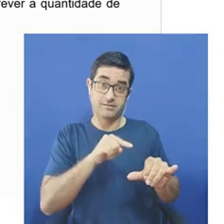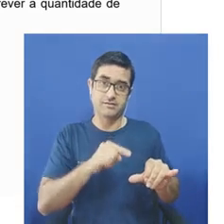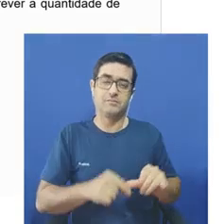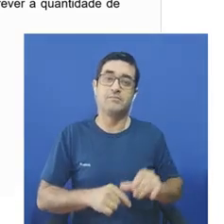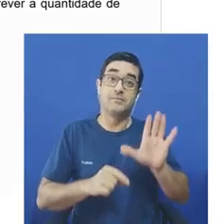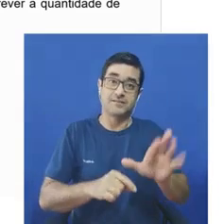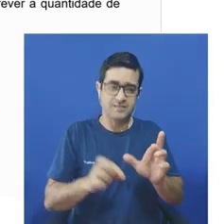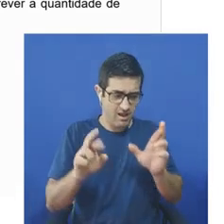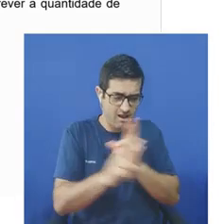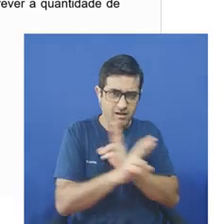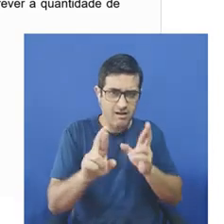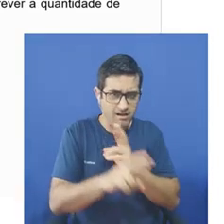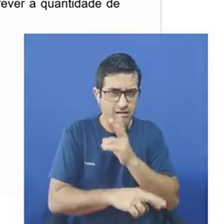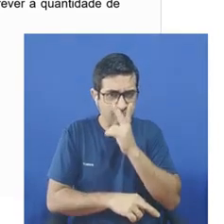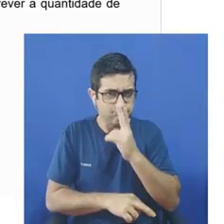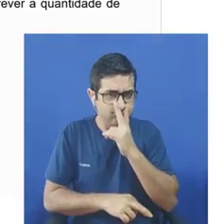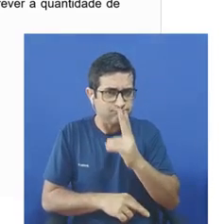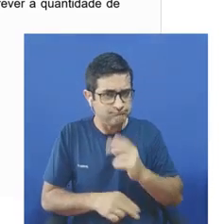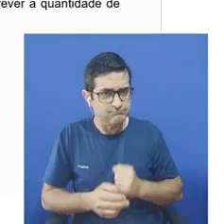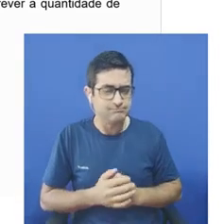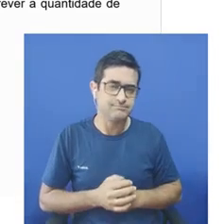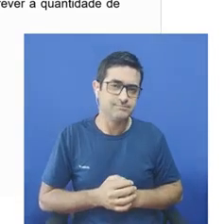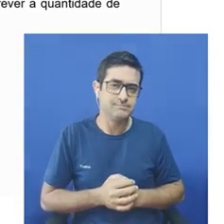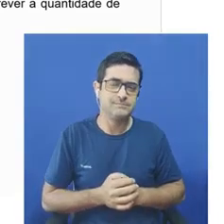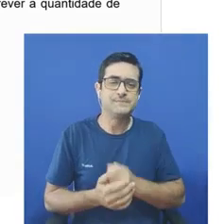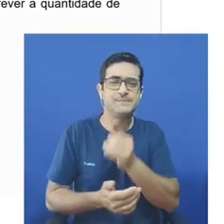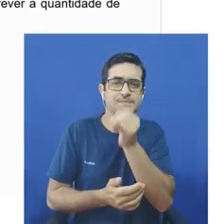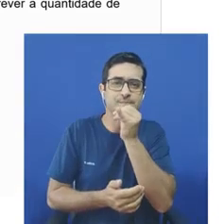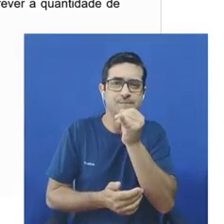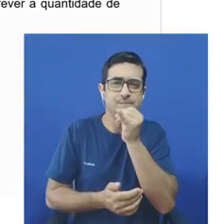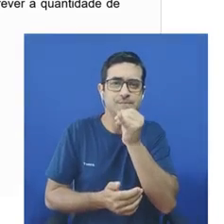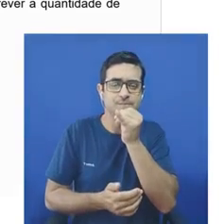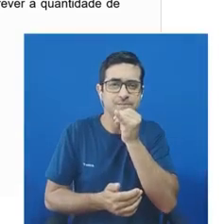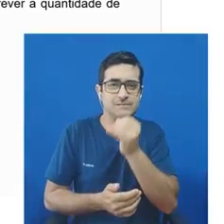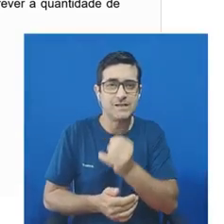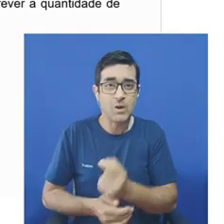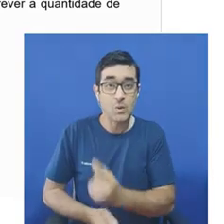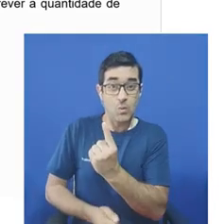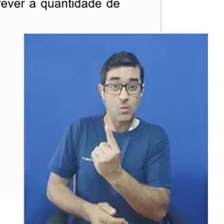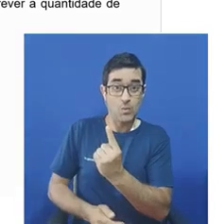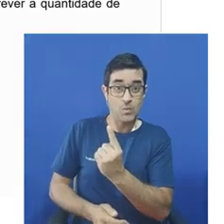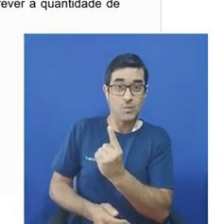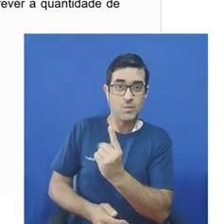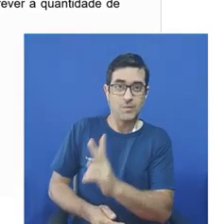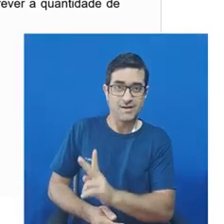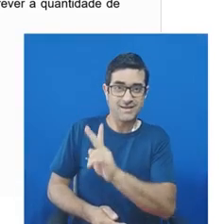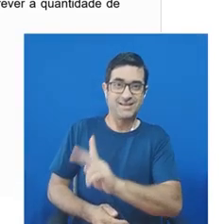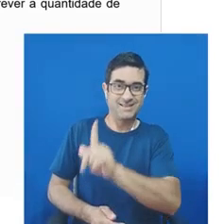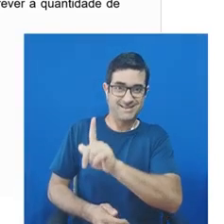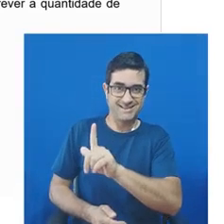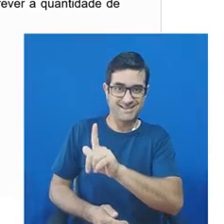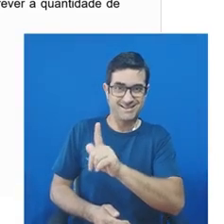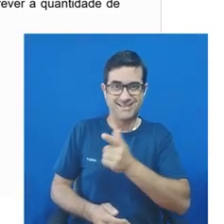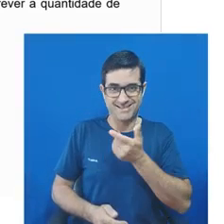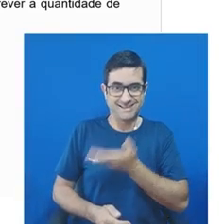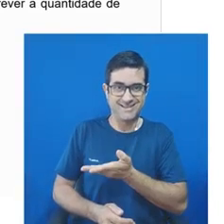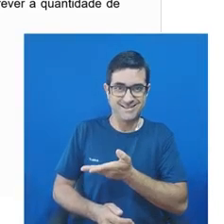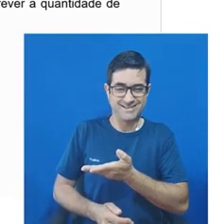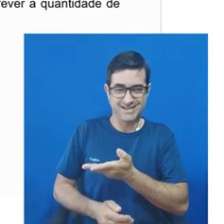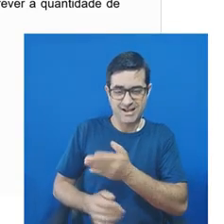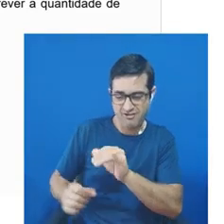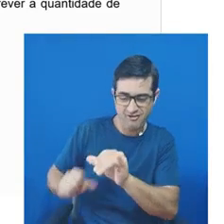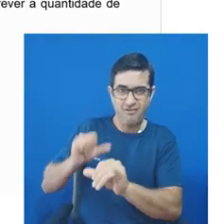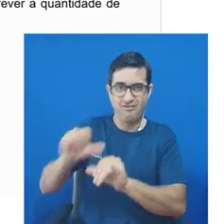as relações são as mesmas, só que a gente vai utilizar, por exemplo, em vez de 1 quilo de um